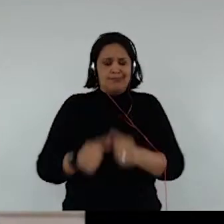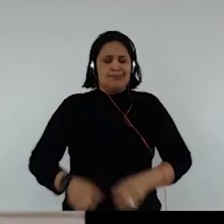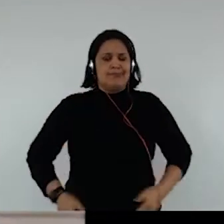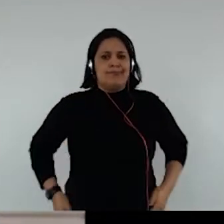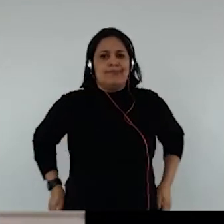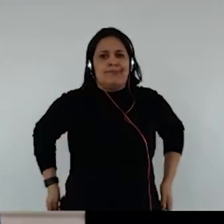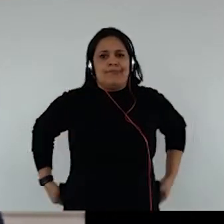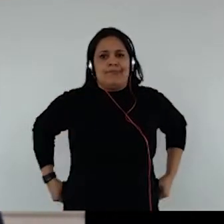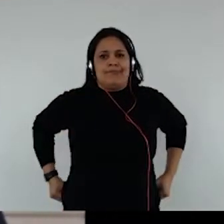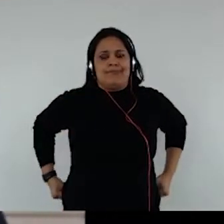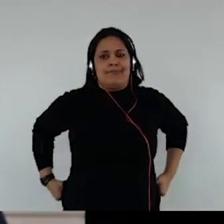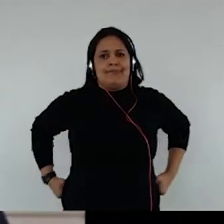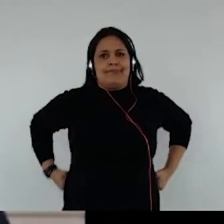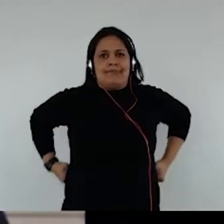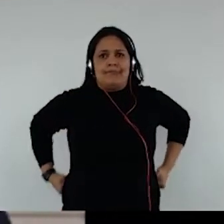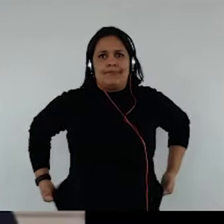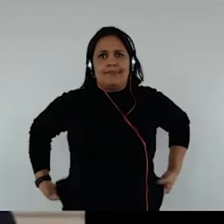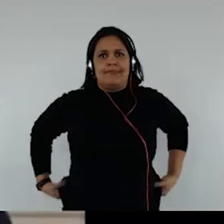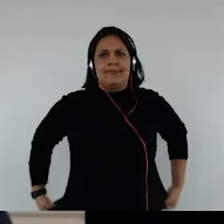às mais